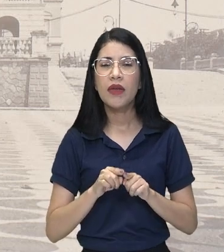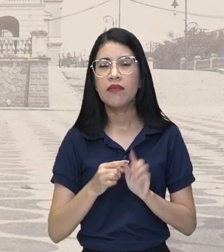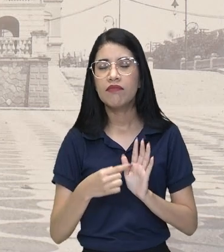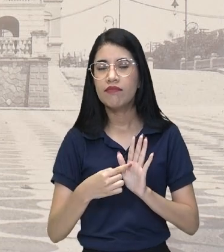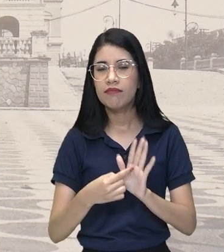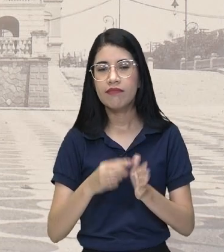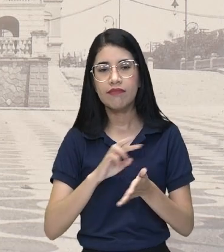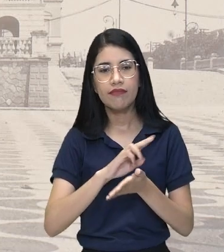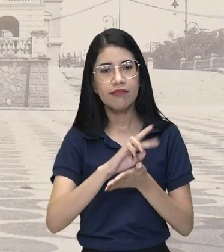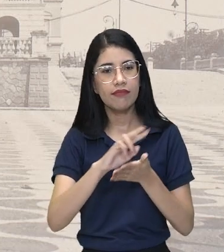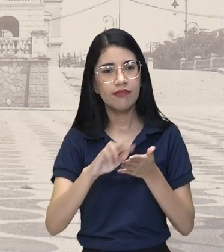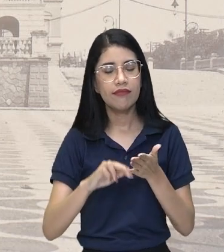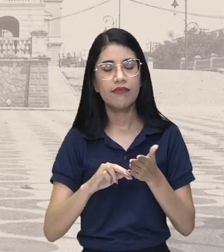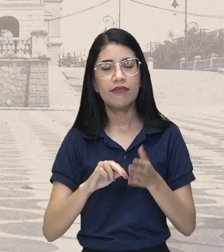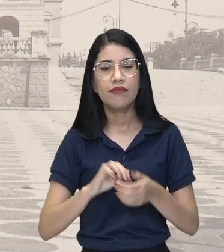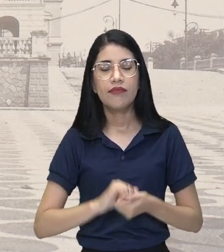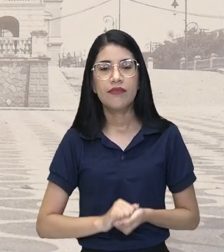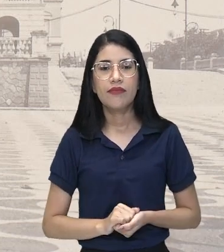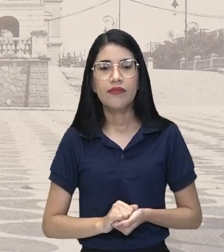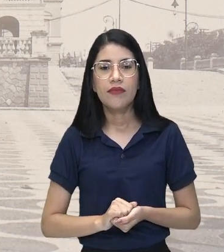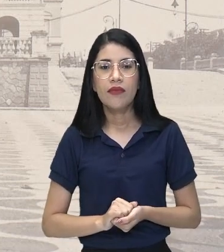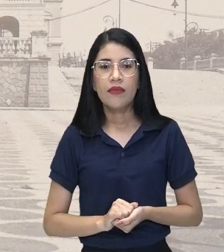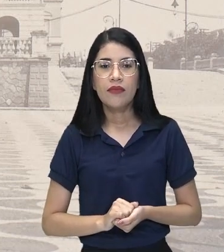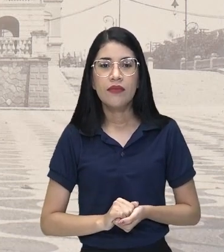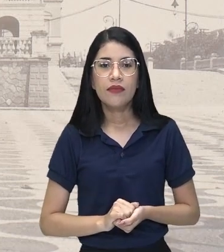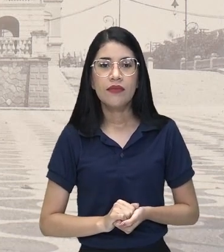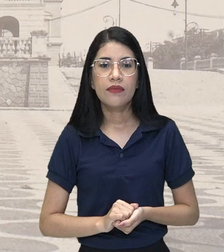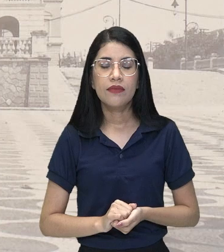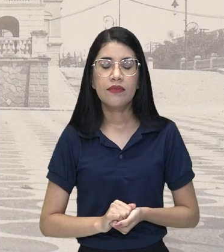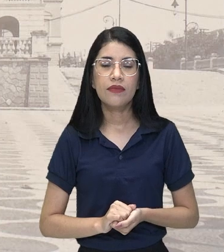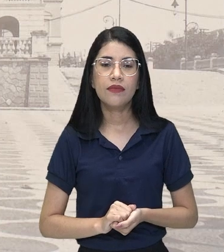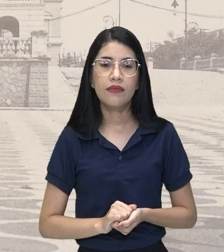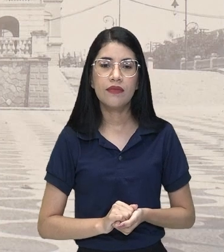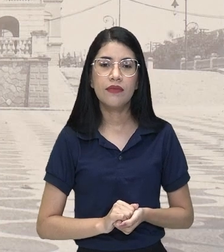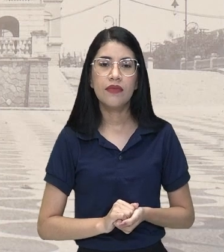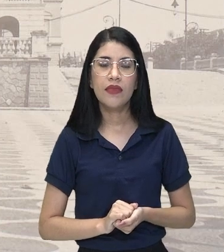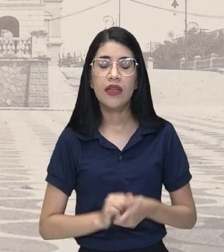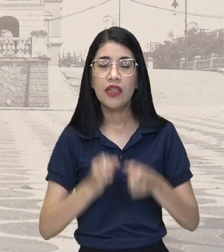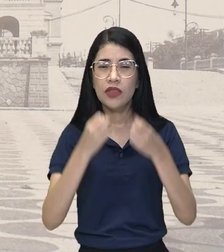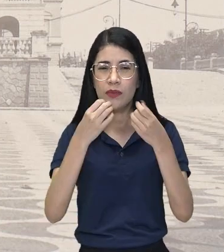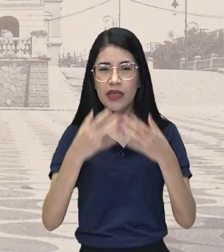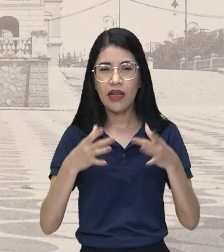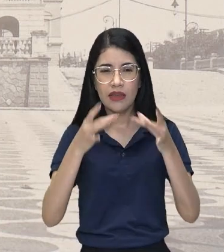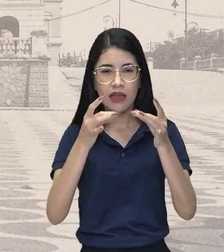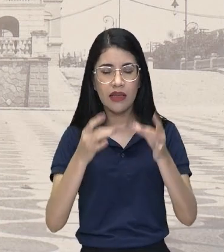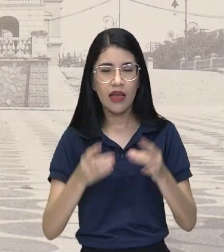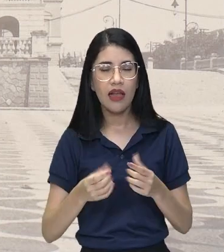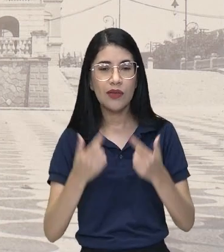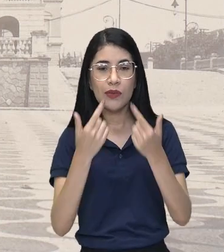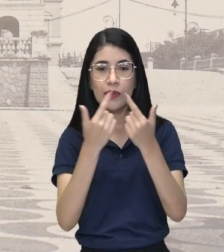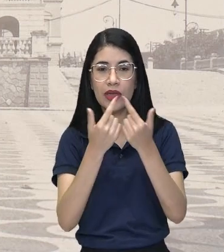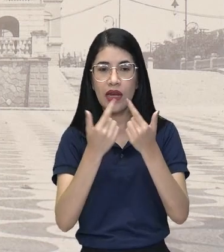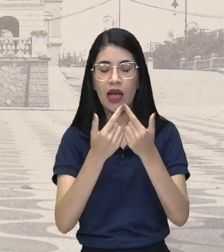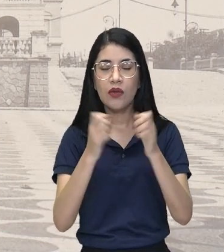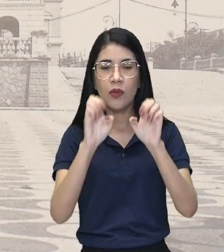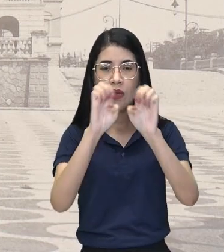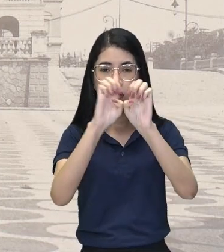espetáculos. Então, nós vamos falar um pouquinho agora desse teatro enquanto